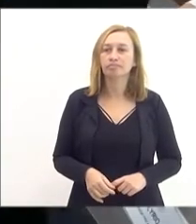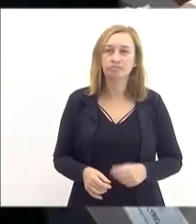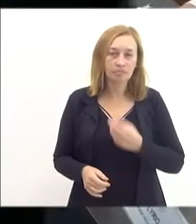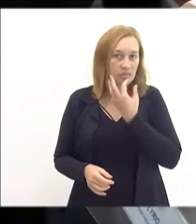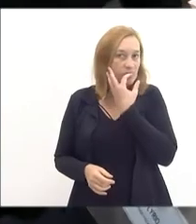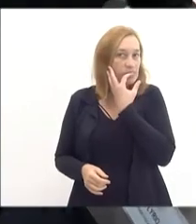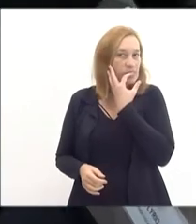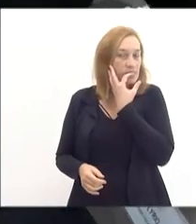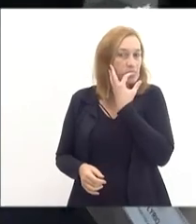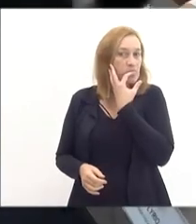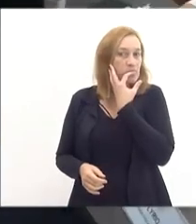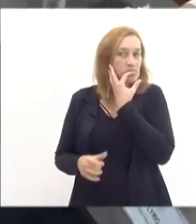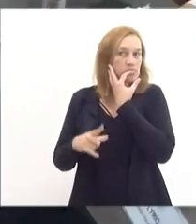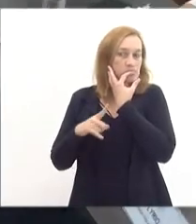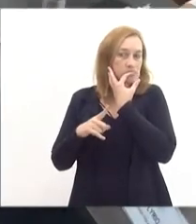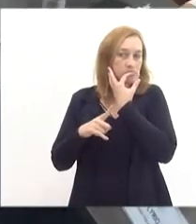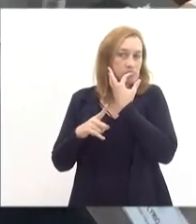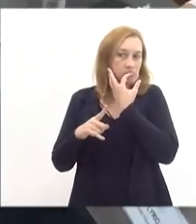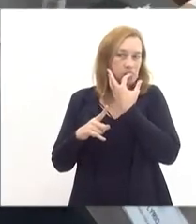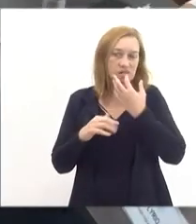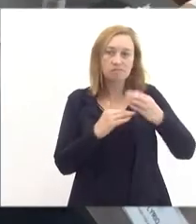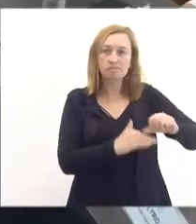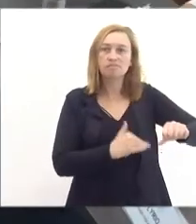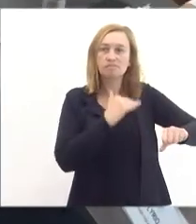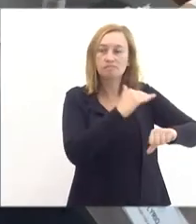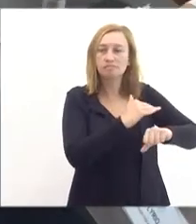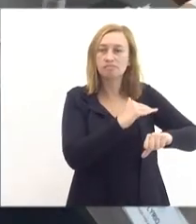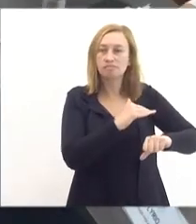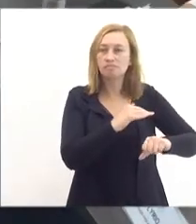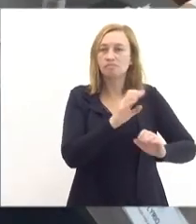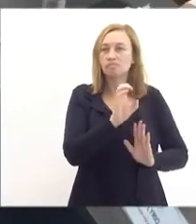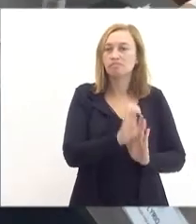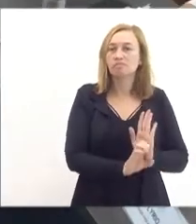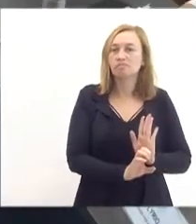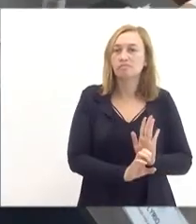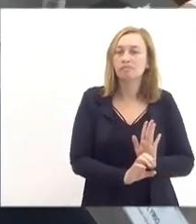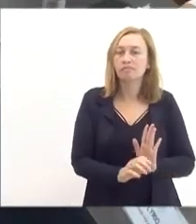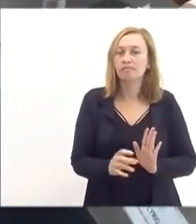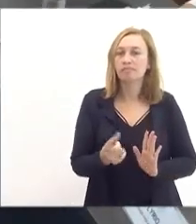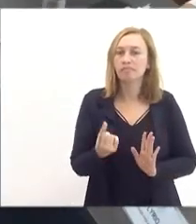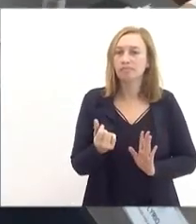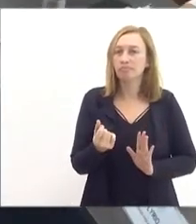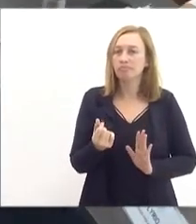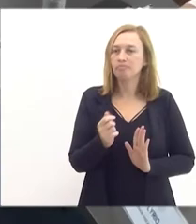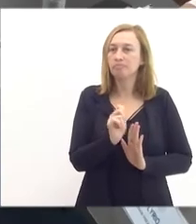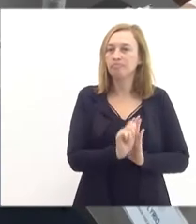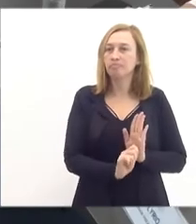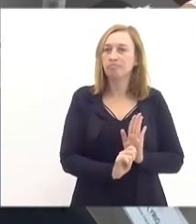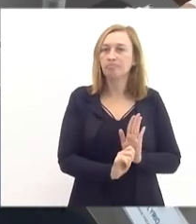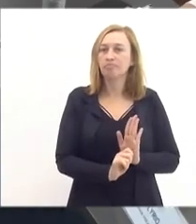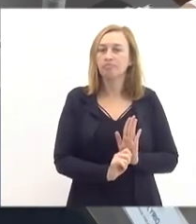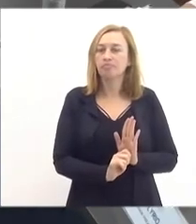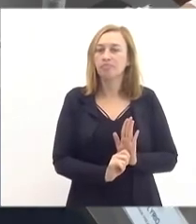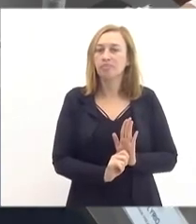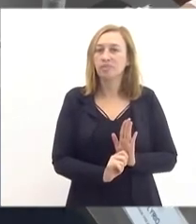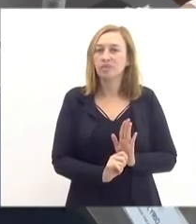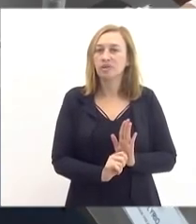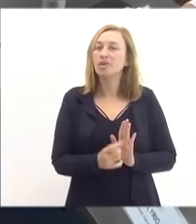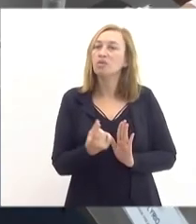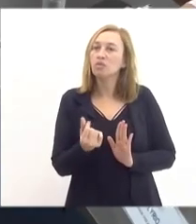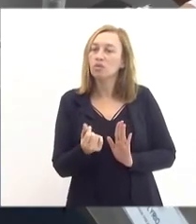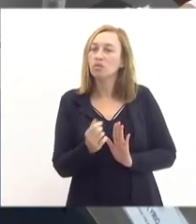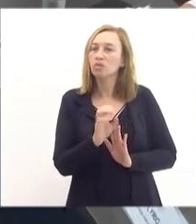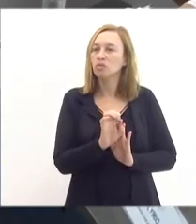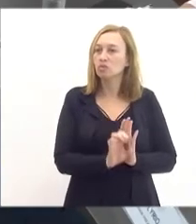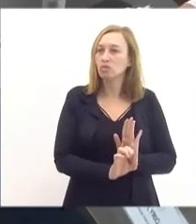quê? Uma subemenda. Sim, os recursos do Fundo Soberano é questão de redação. Né? Os recursos do Fundo